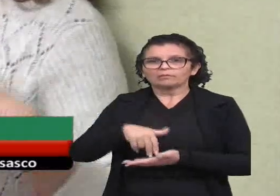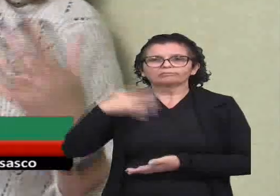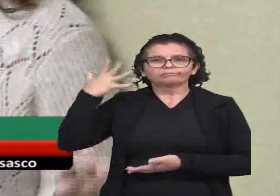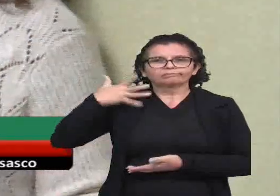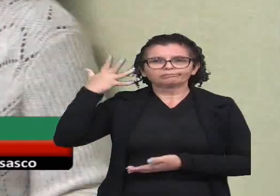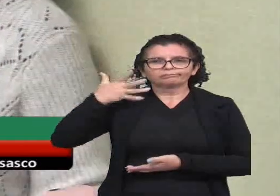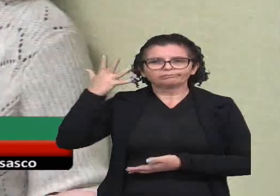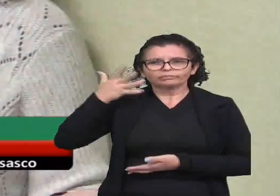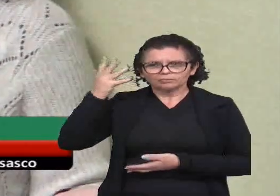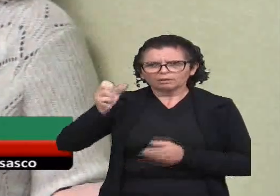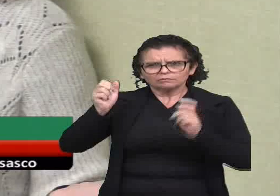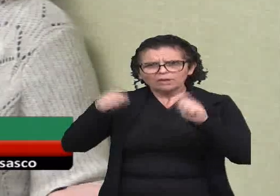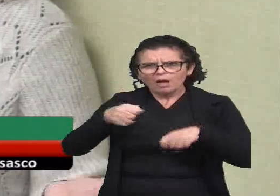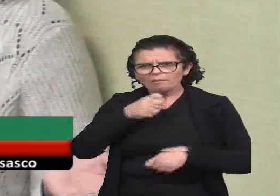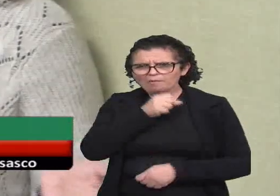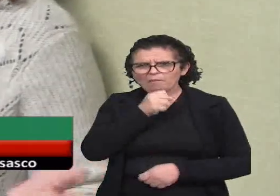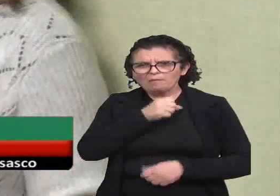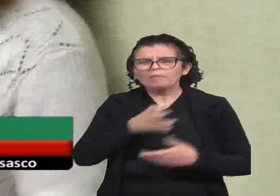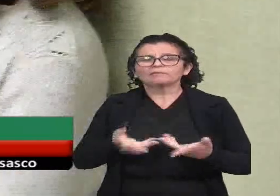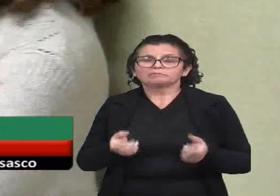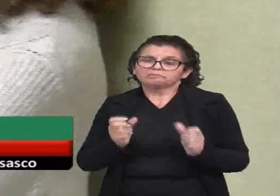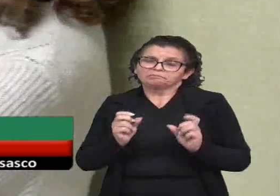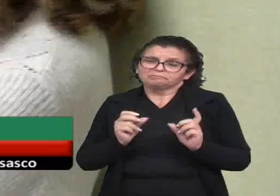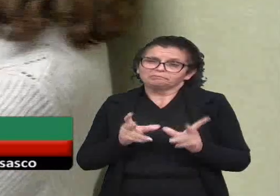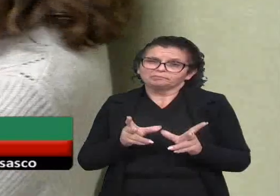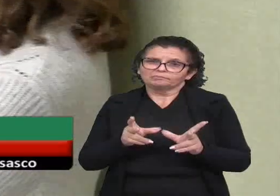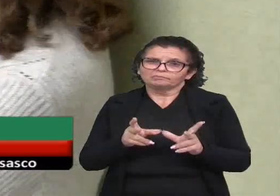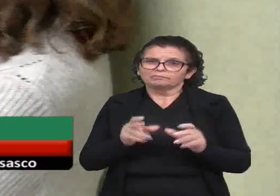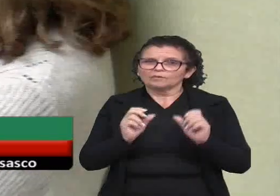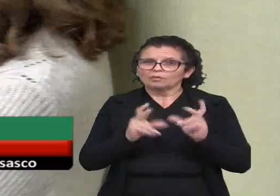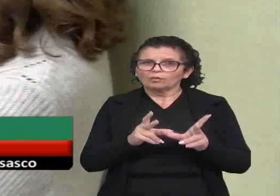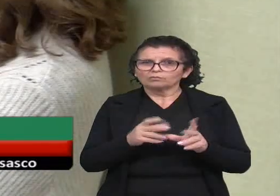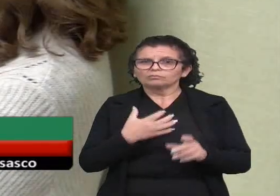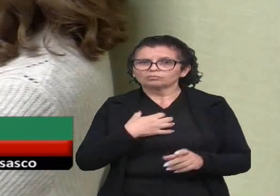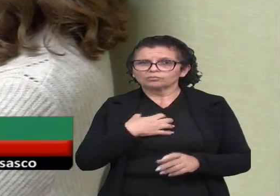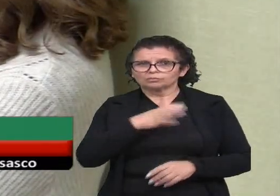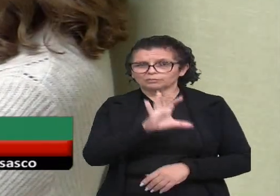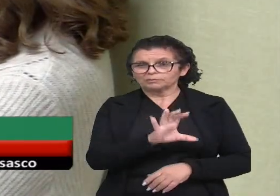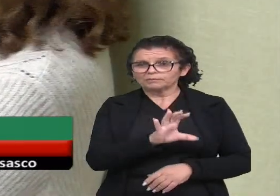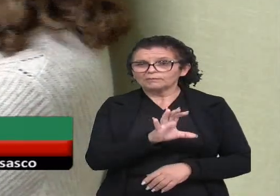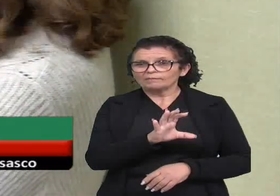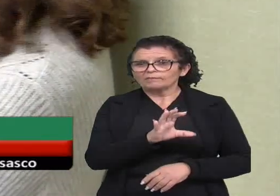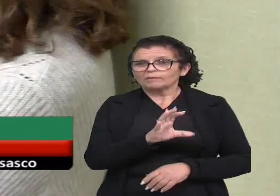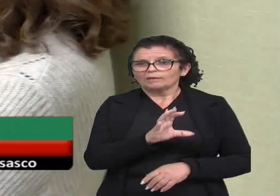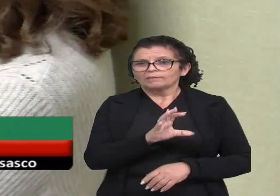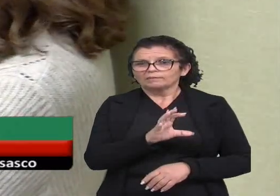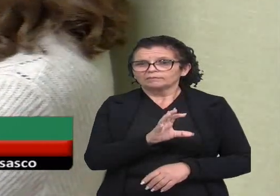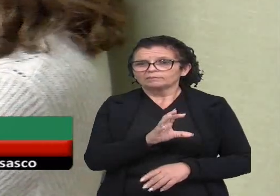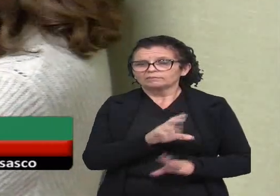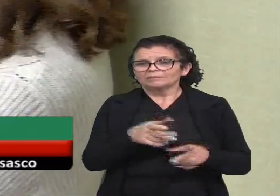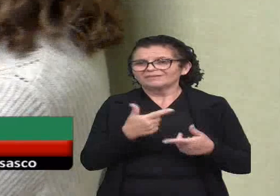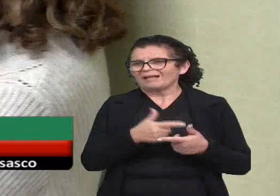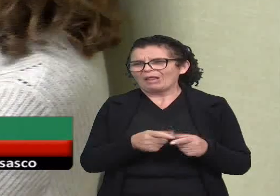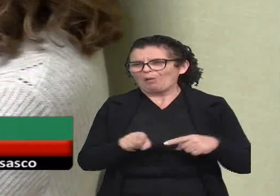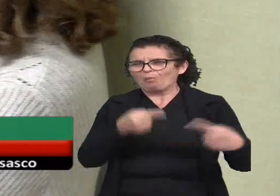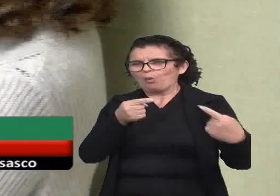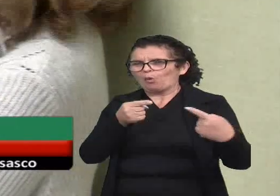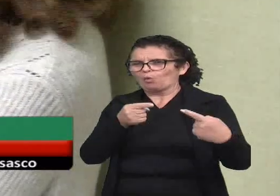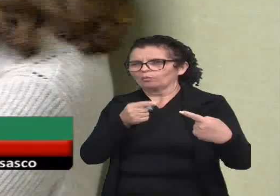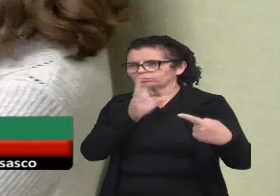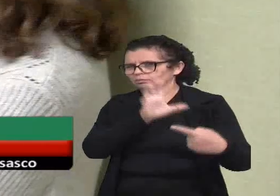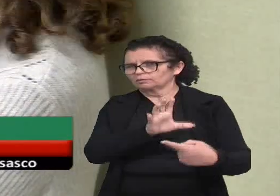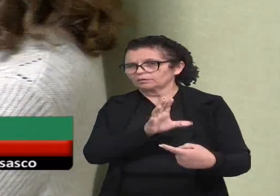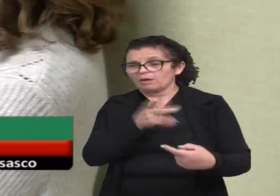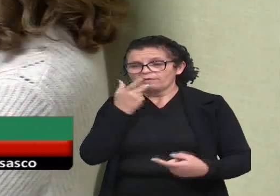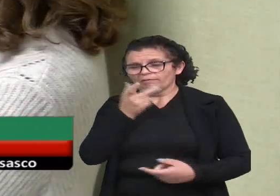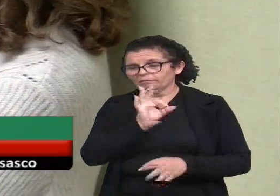esse tempo livre aqui no microfone de aparte, perfeito, é o seu papel. É o seu papel. Então, eu não tenho nada para falar do que foi